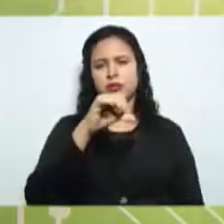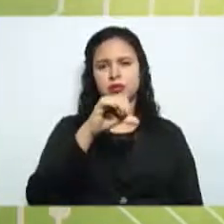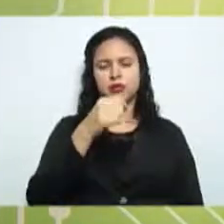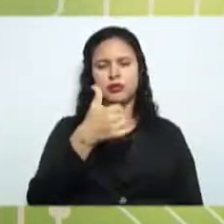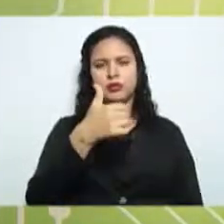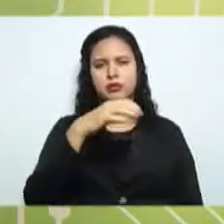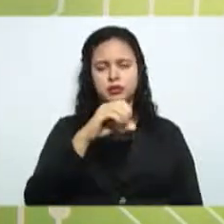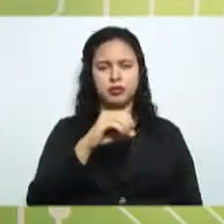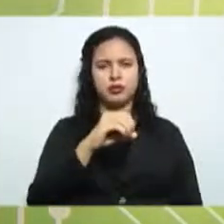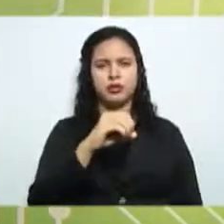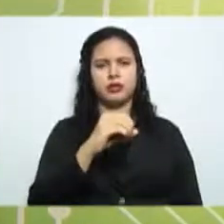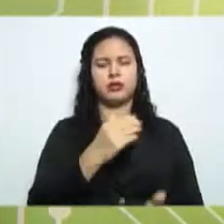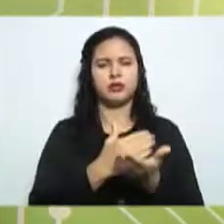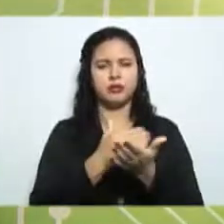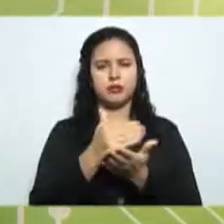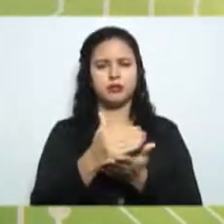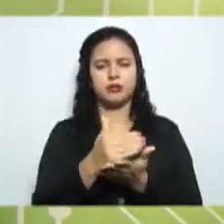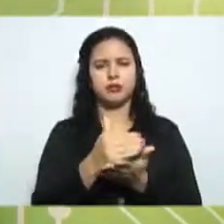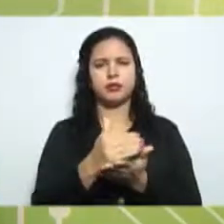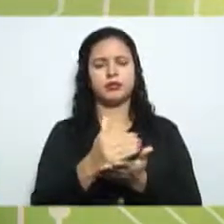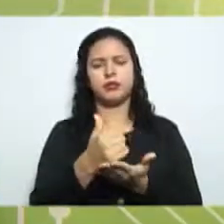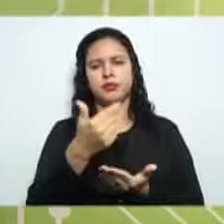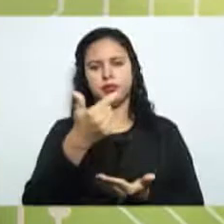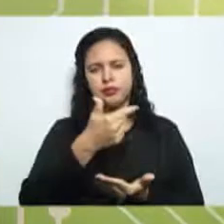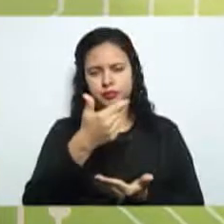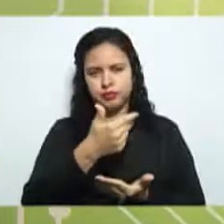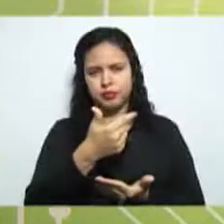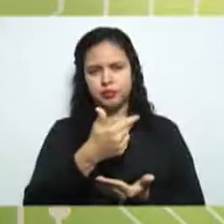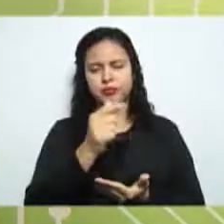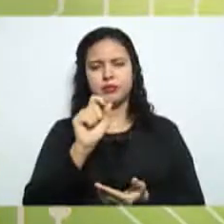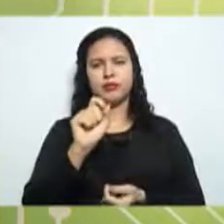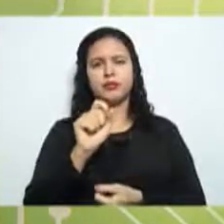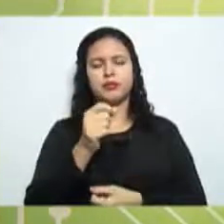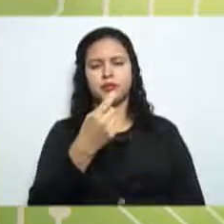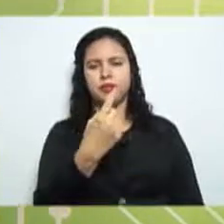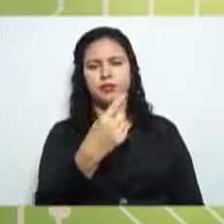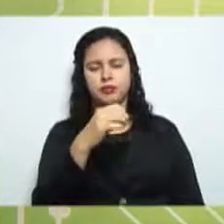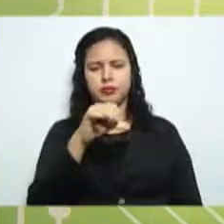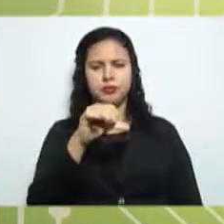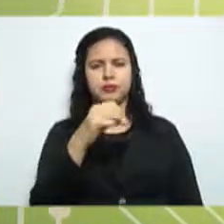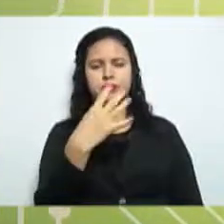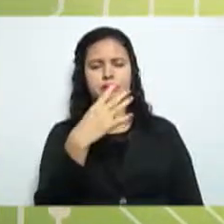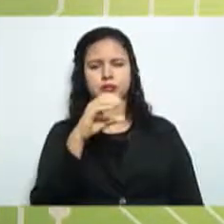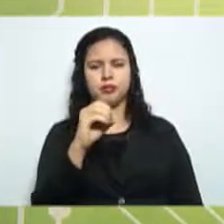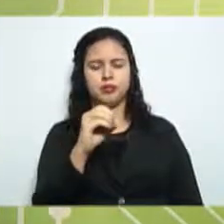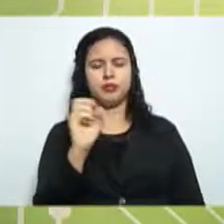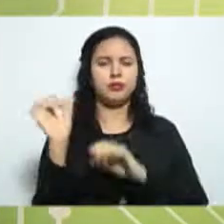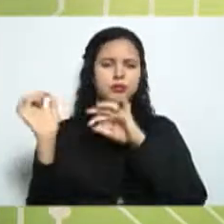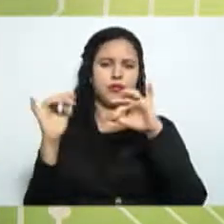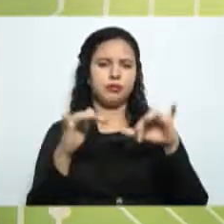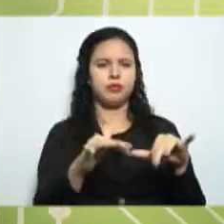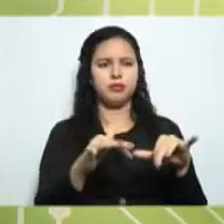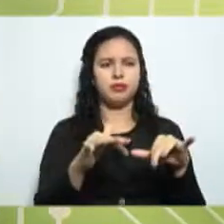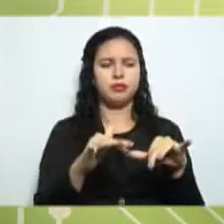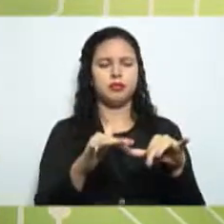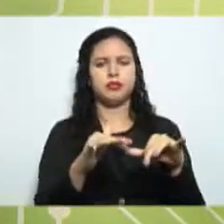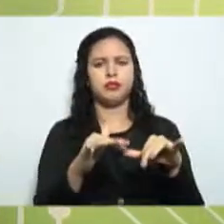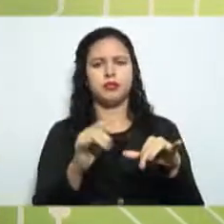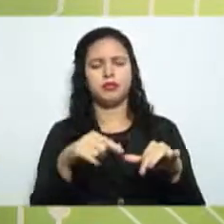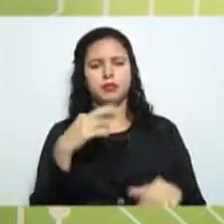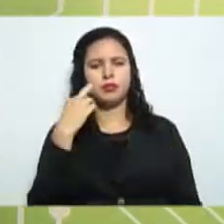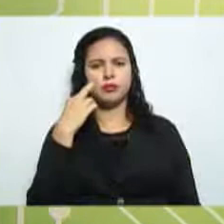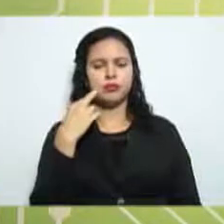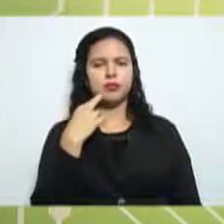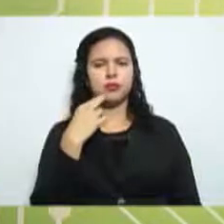da questão da borracha. A gente teve uma segunda onda no segundo ciclo da borracha em 1940, na época da Segunda Guerra Mundial, quando Rondônia vai ter um